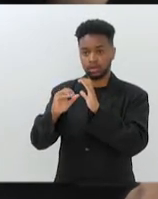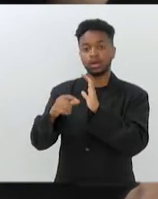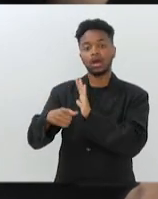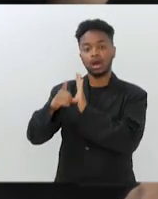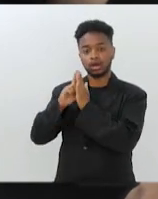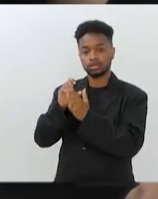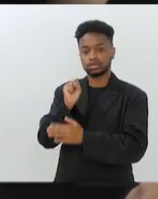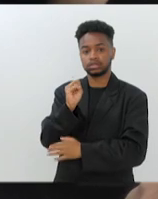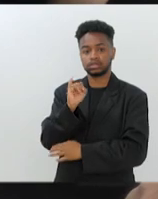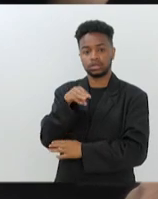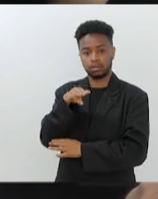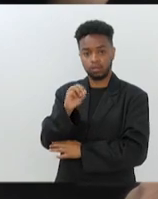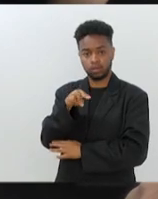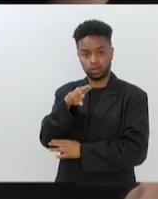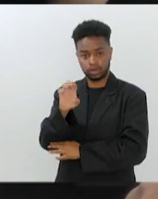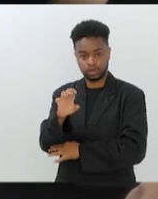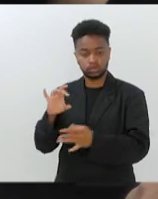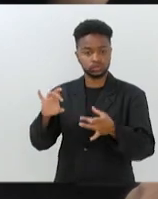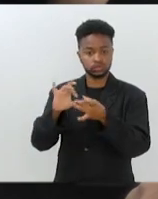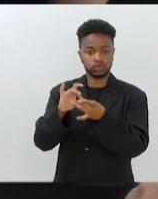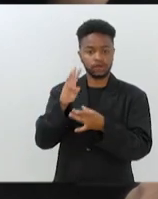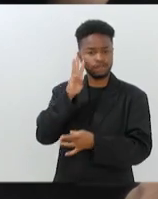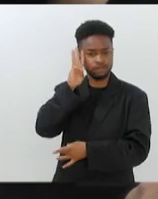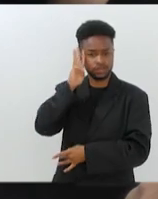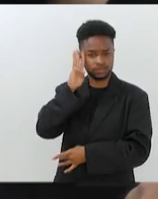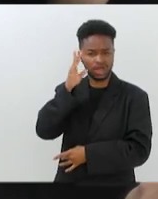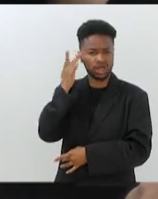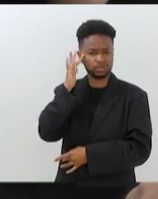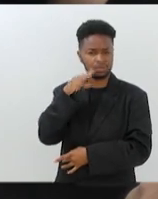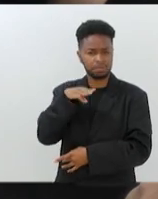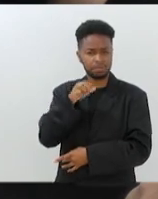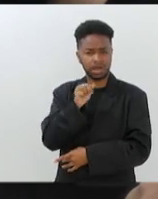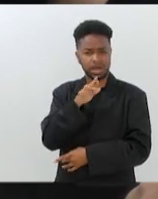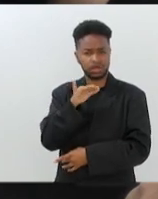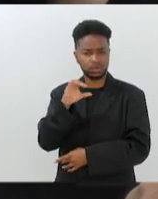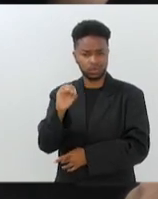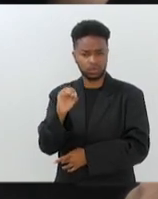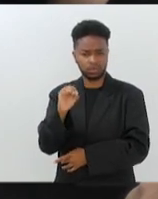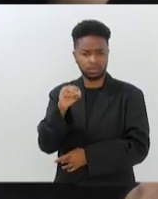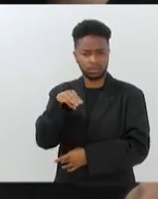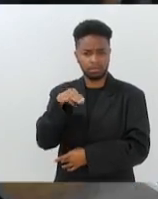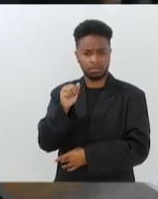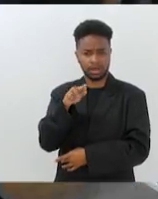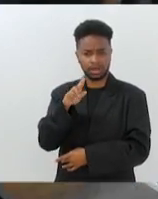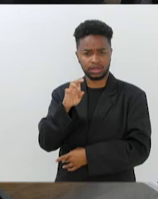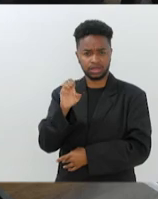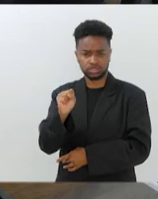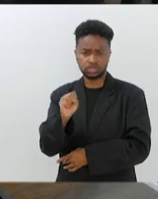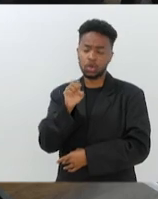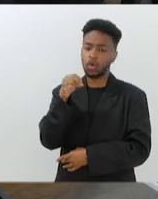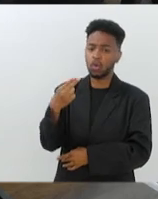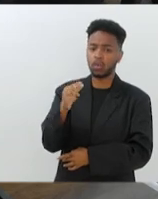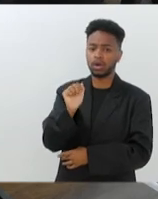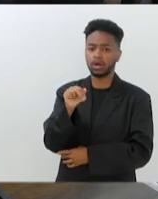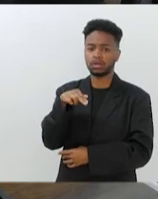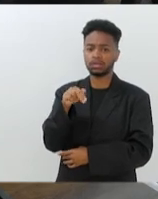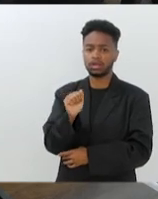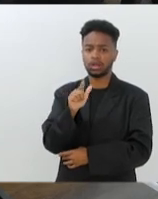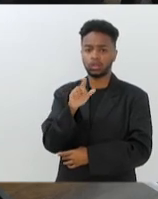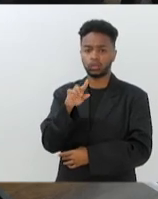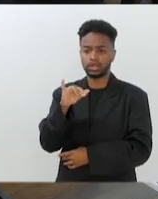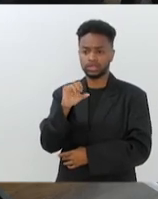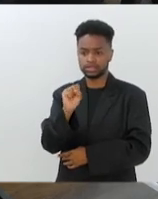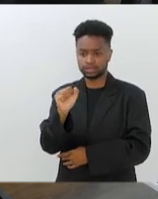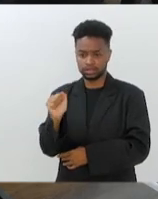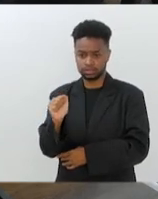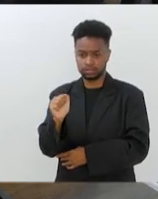antecessora Simone era ligado ao Quem era acho que era Marques a ou a Ana luí essa mesma